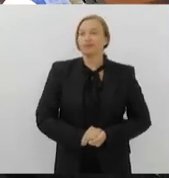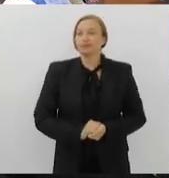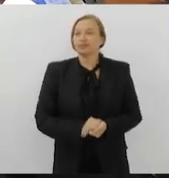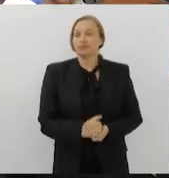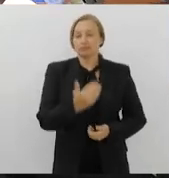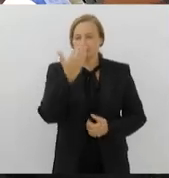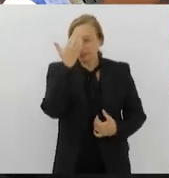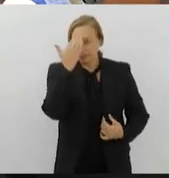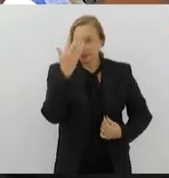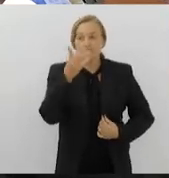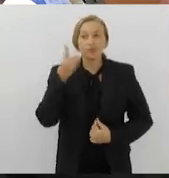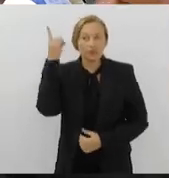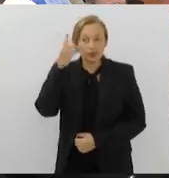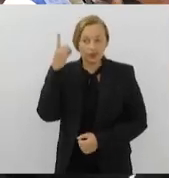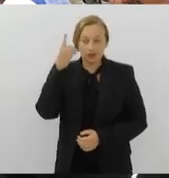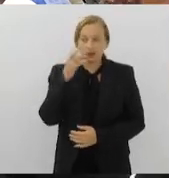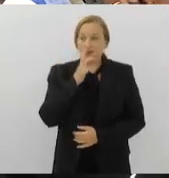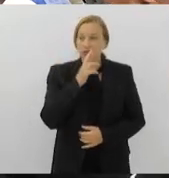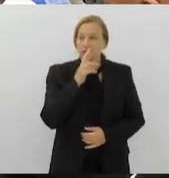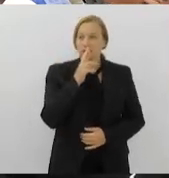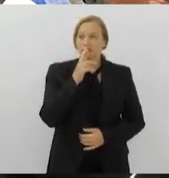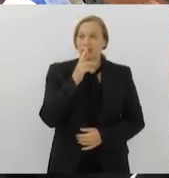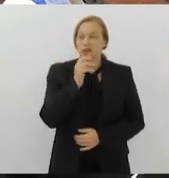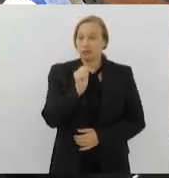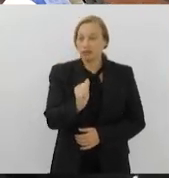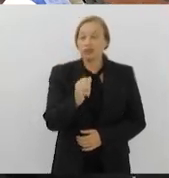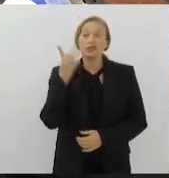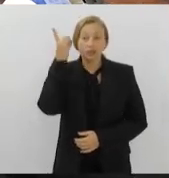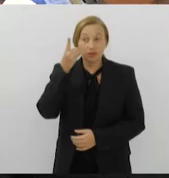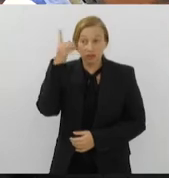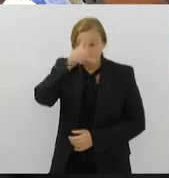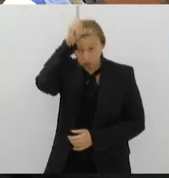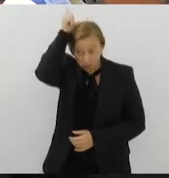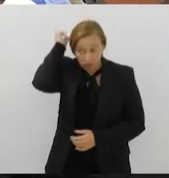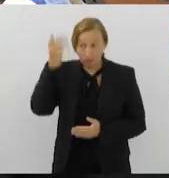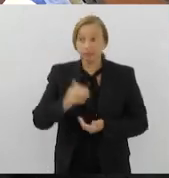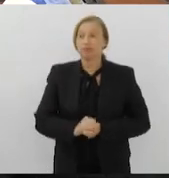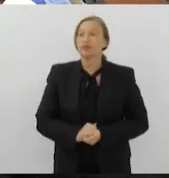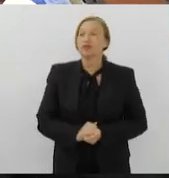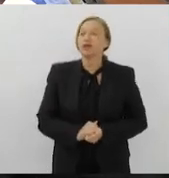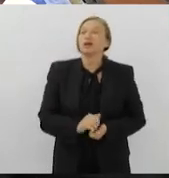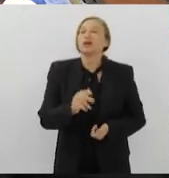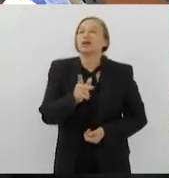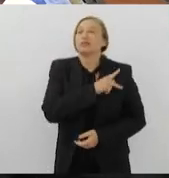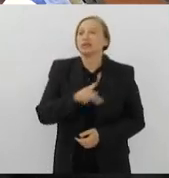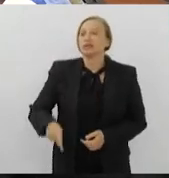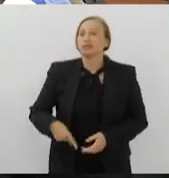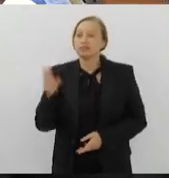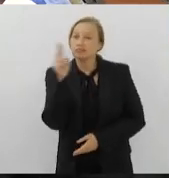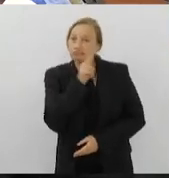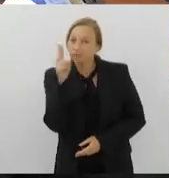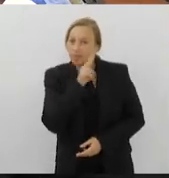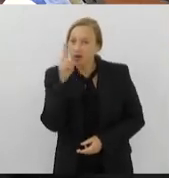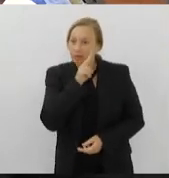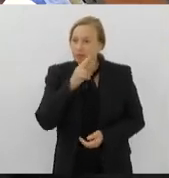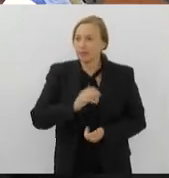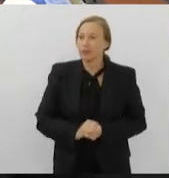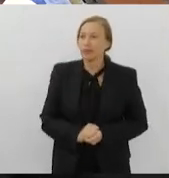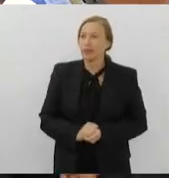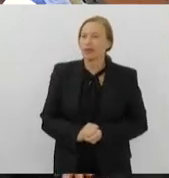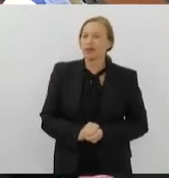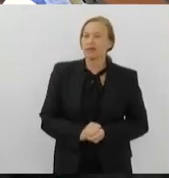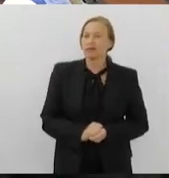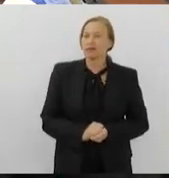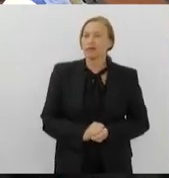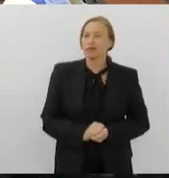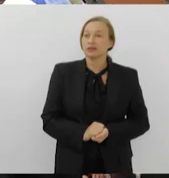Obrigado, deputado Rodrigo Amorim. Deputado Luiz Paulo, um minutinho, Jorge. Presidente, rapidamente. Esta é uma